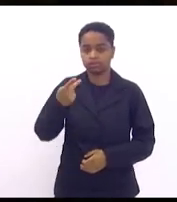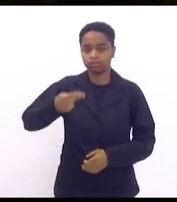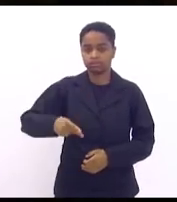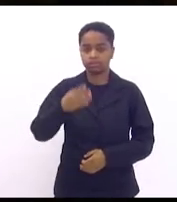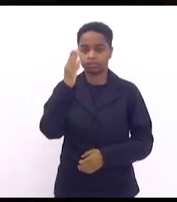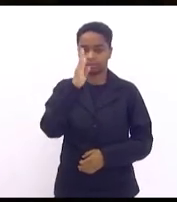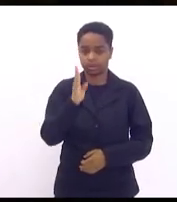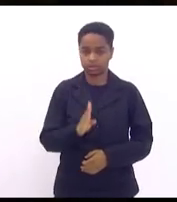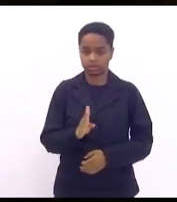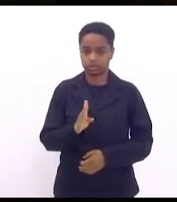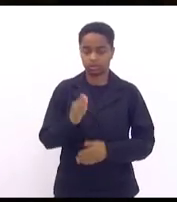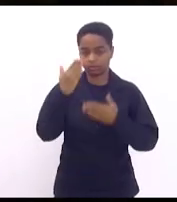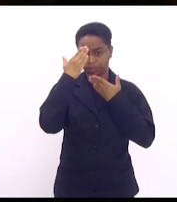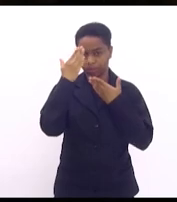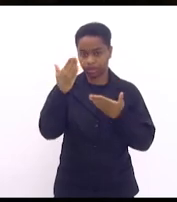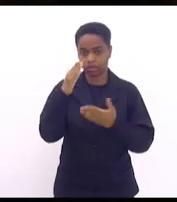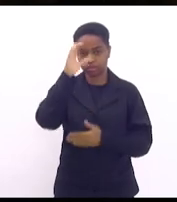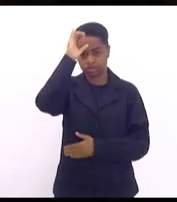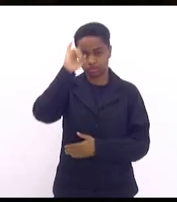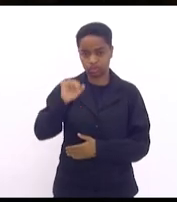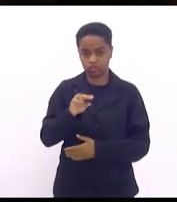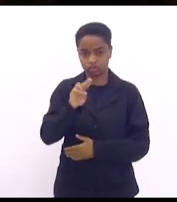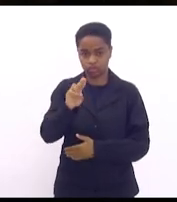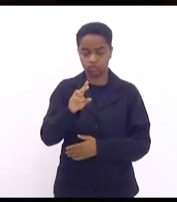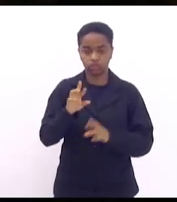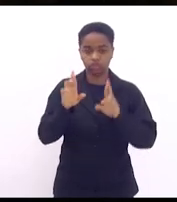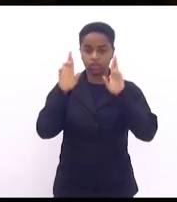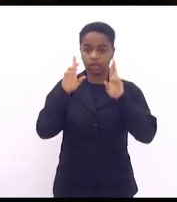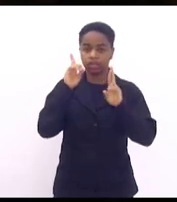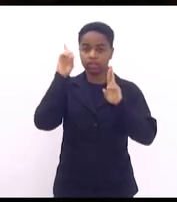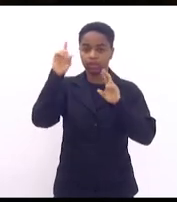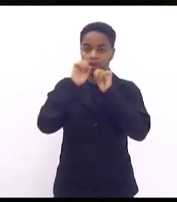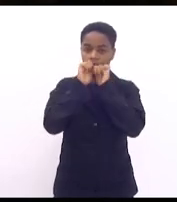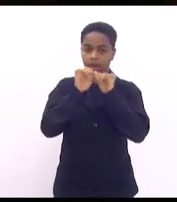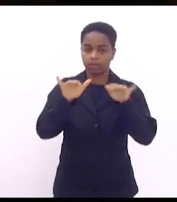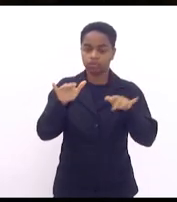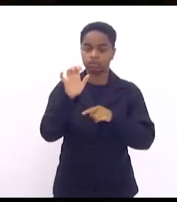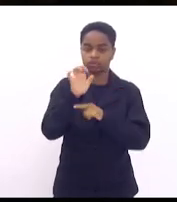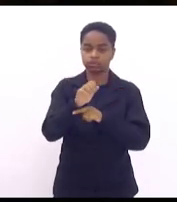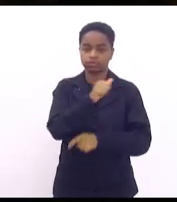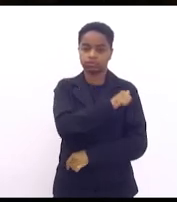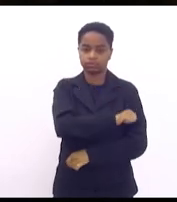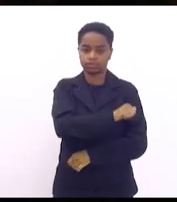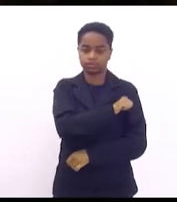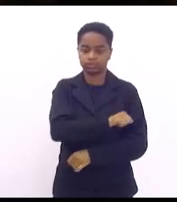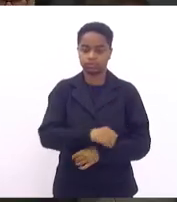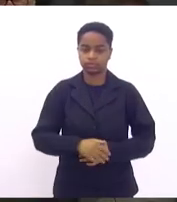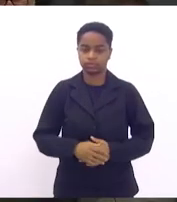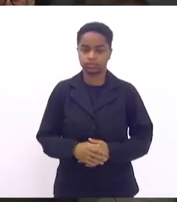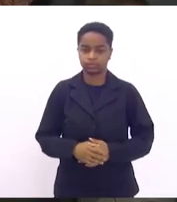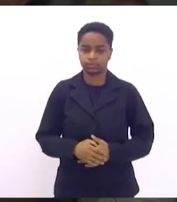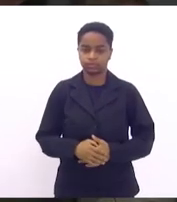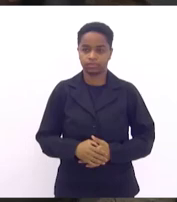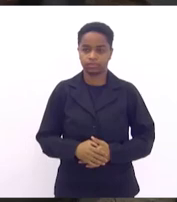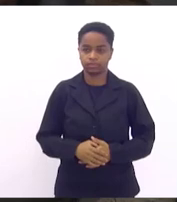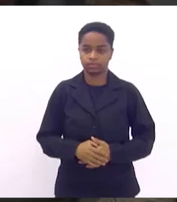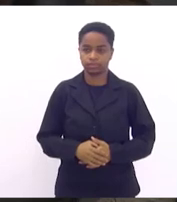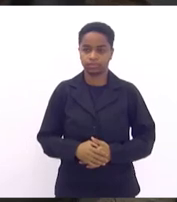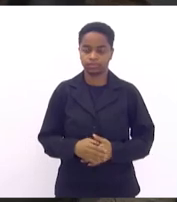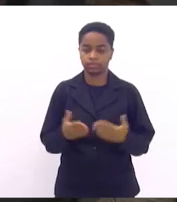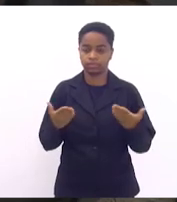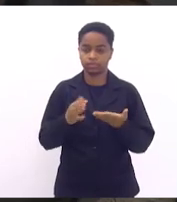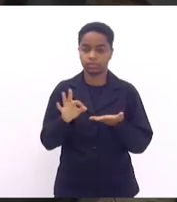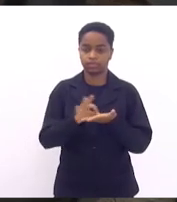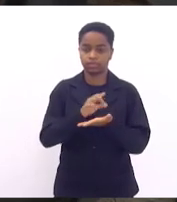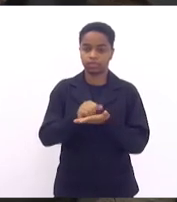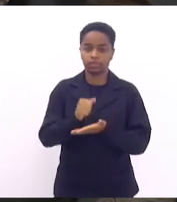já teve. Muito obrigado, tia Ju, e que Deus abençoe o Estado do Rio de Janeiro. Próximo orador,